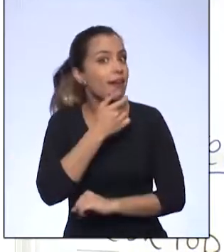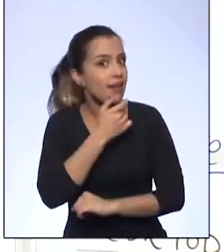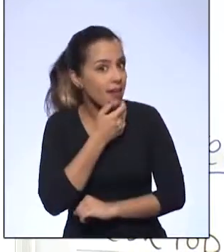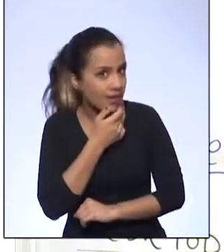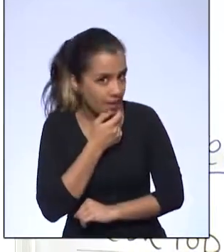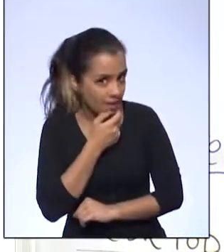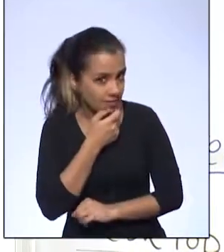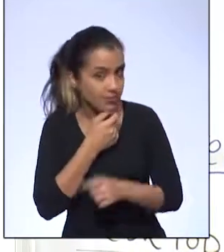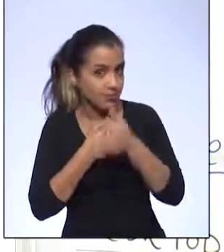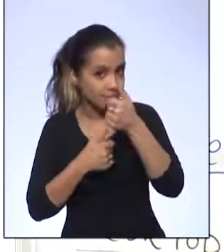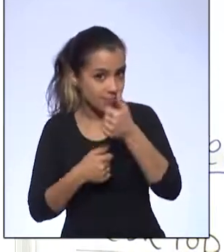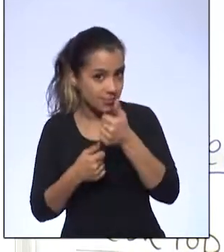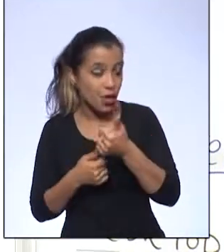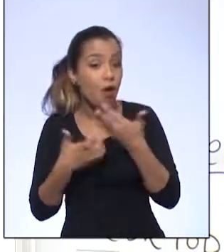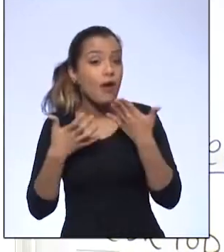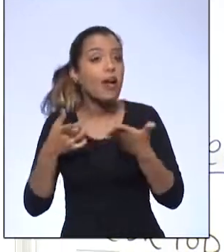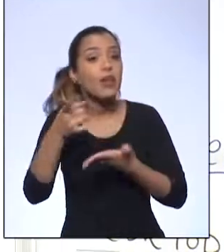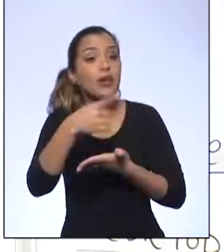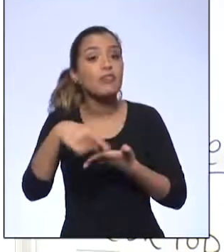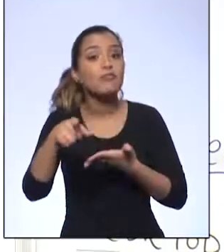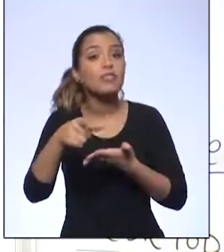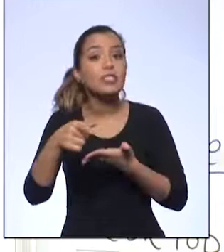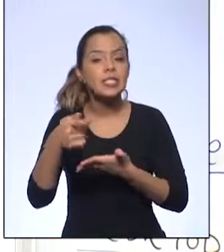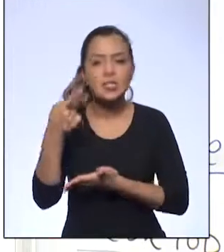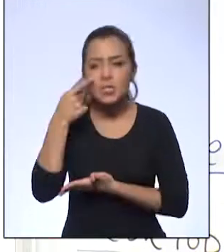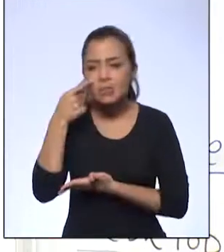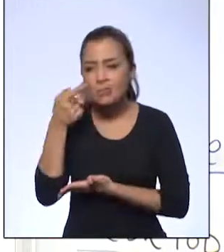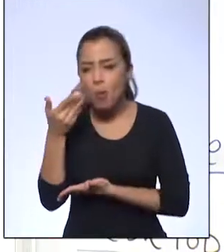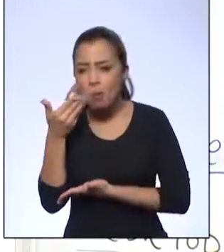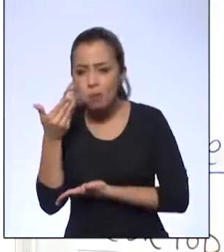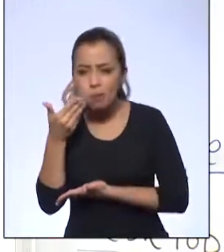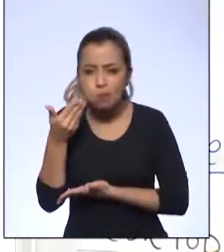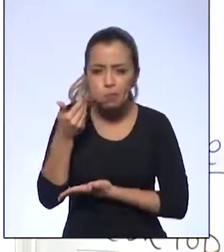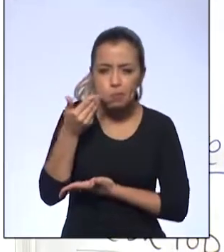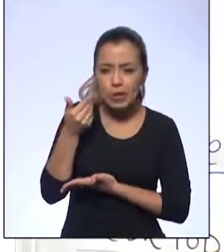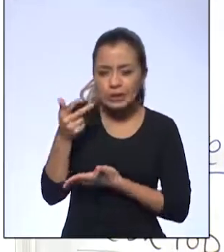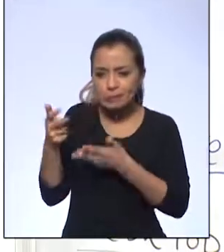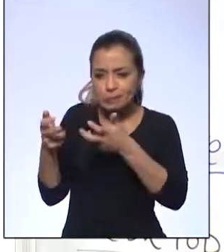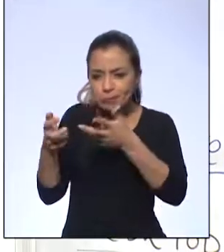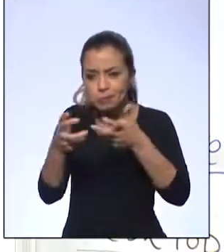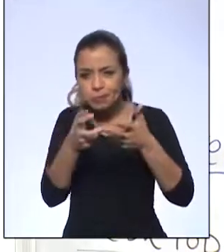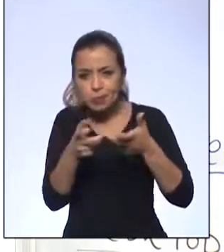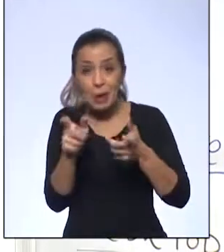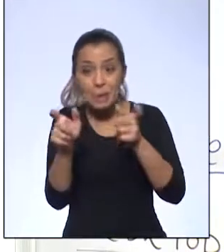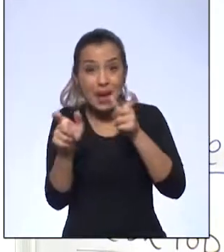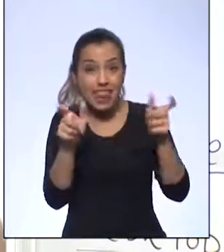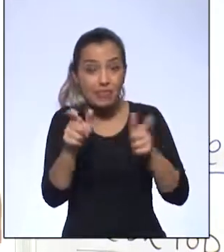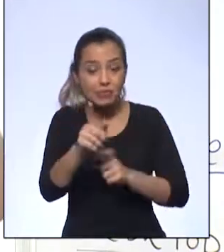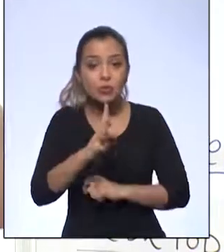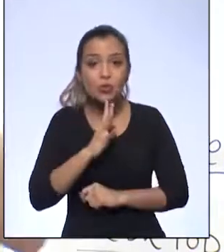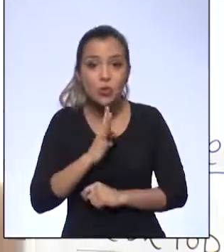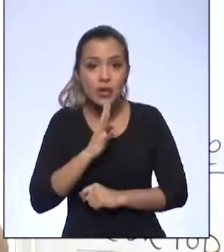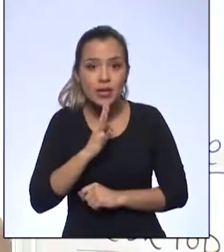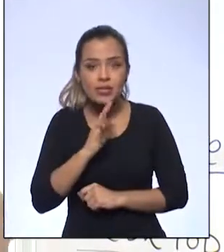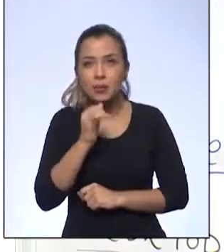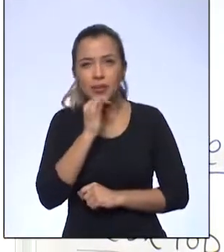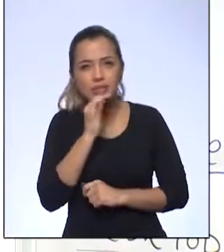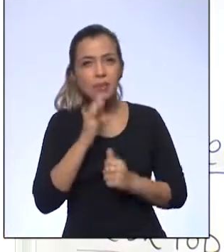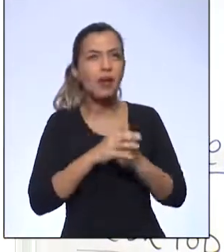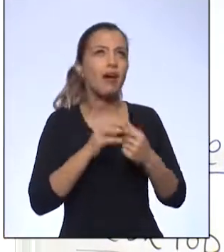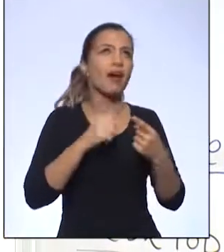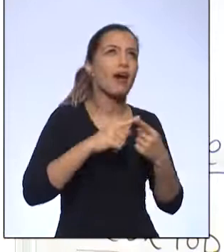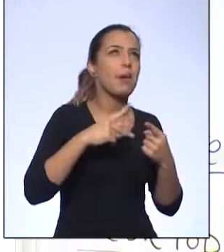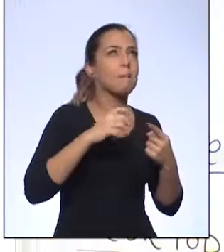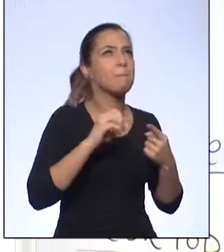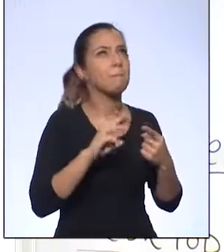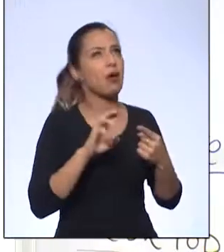vocês façam? Tentem ver o máximo de palavras que vocês conseguem identificar e coloca. Então, power